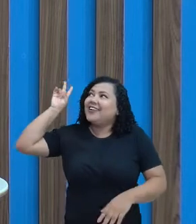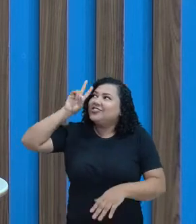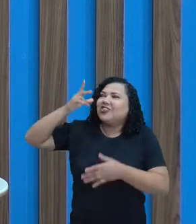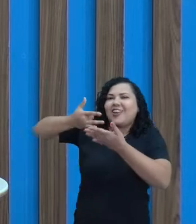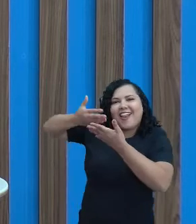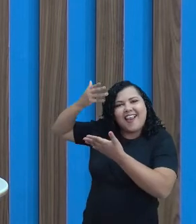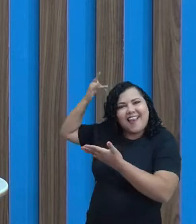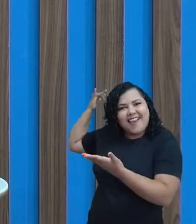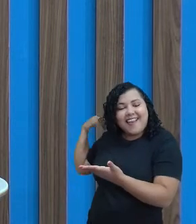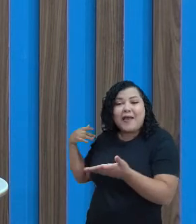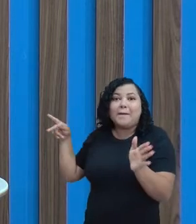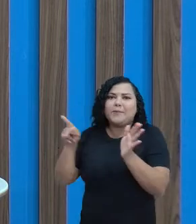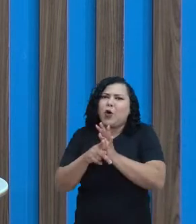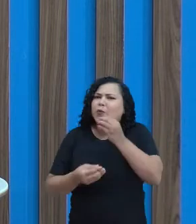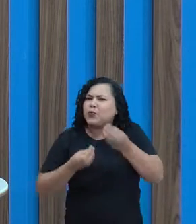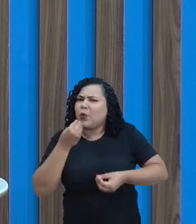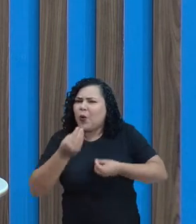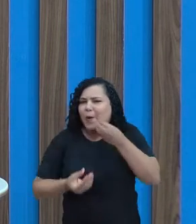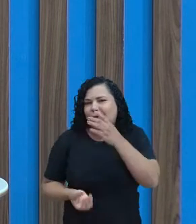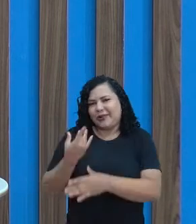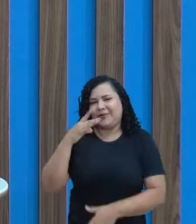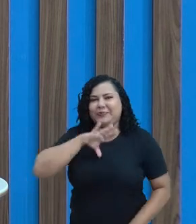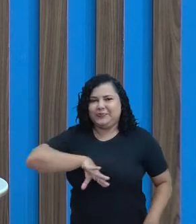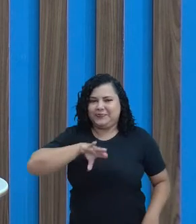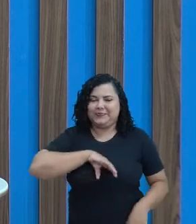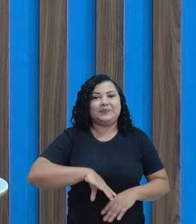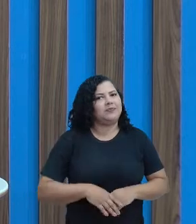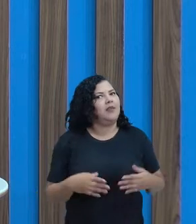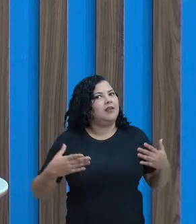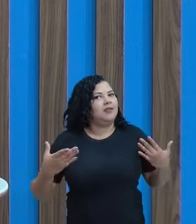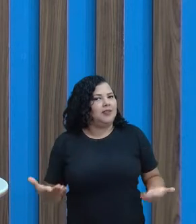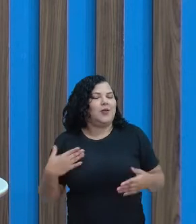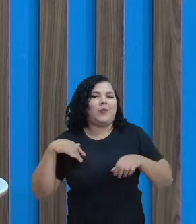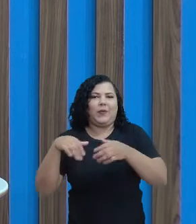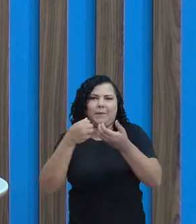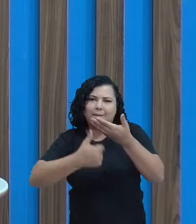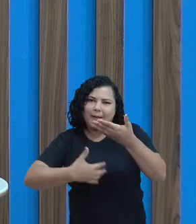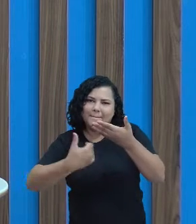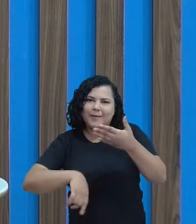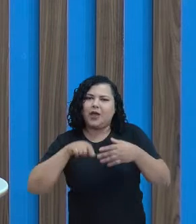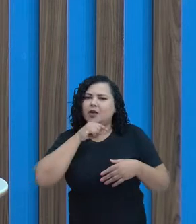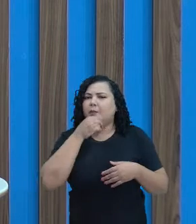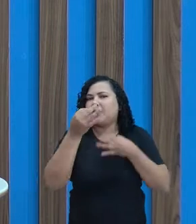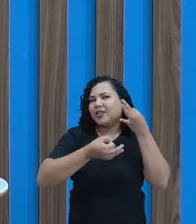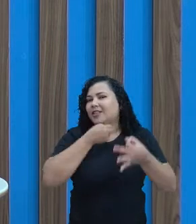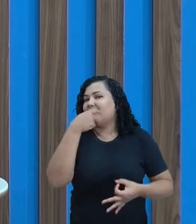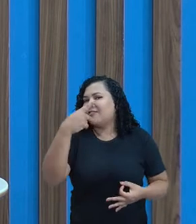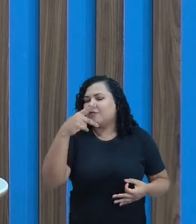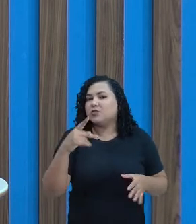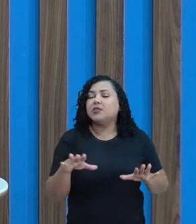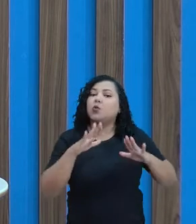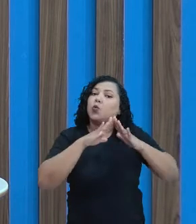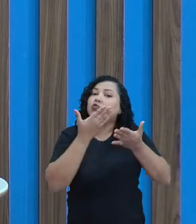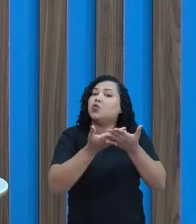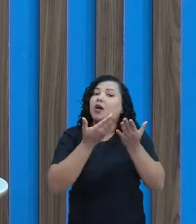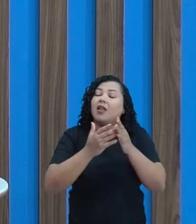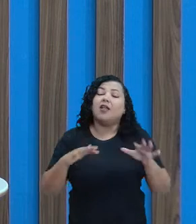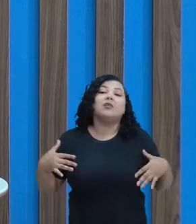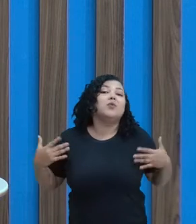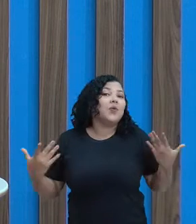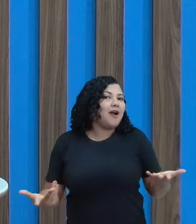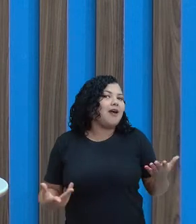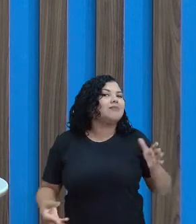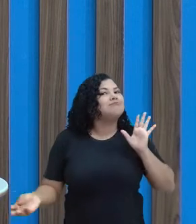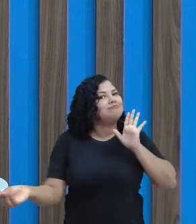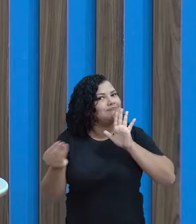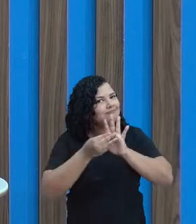hoje pela língua portuguesa. Então, comentem aqui no chat o que vocês estão achando da aula, de onde vocês são, a escola de vocês,